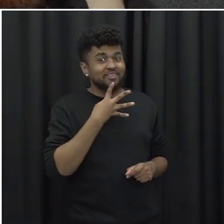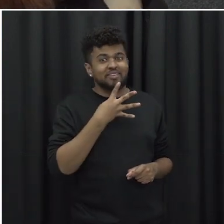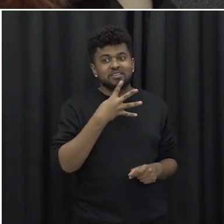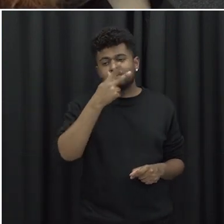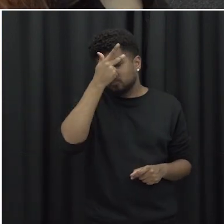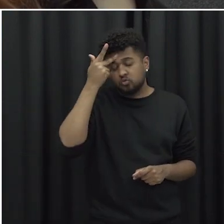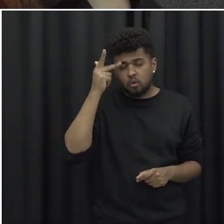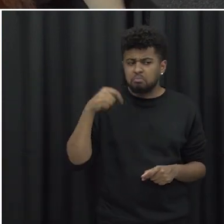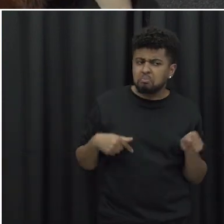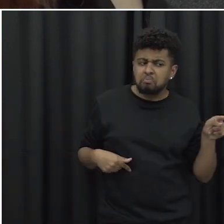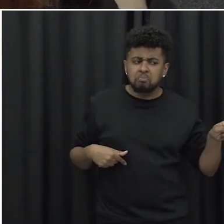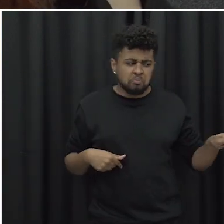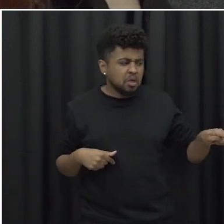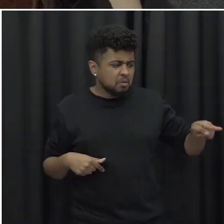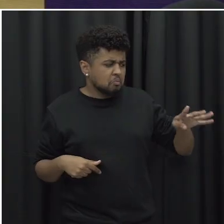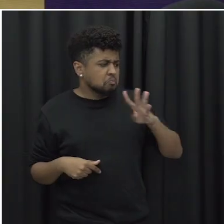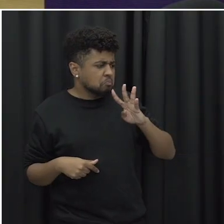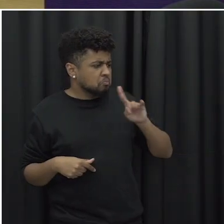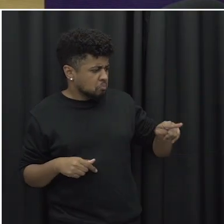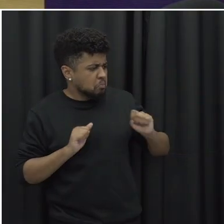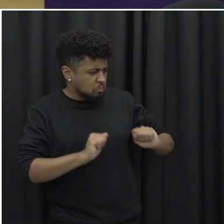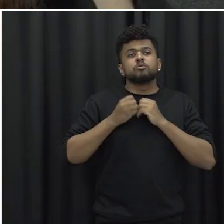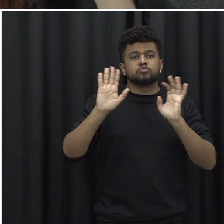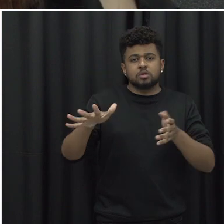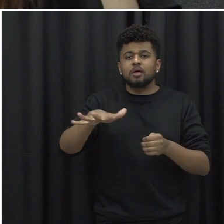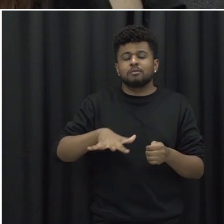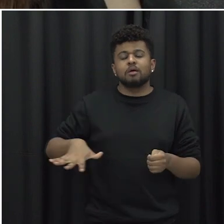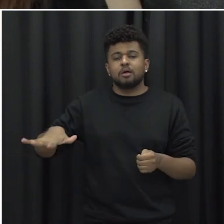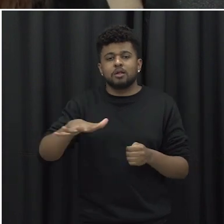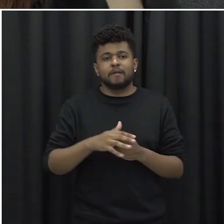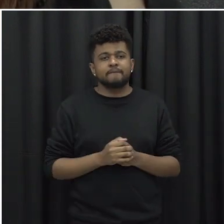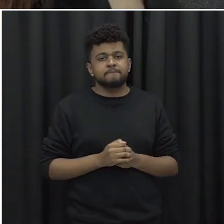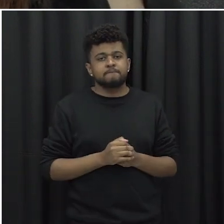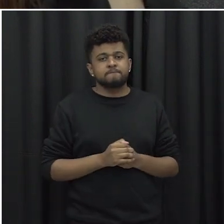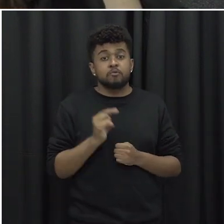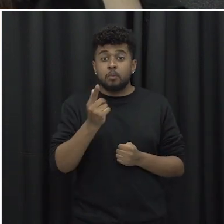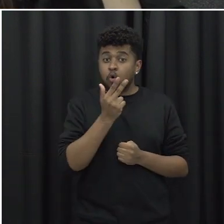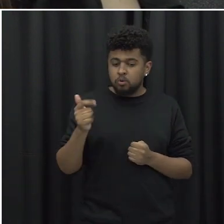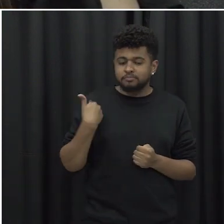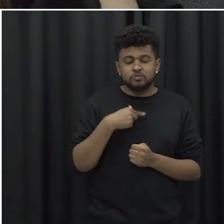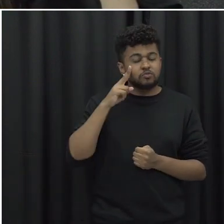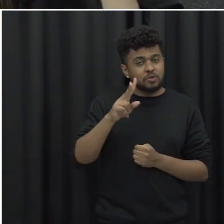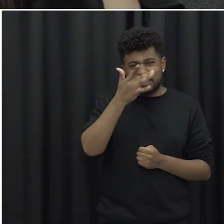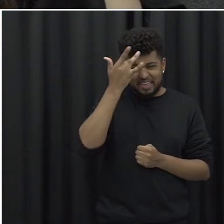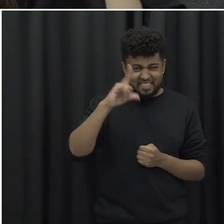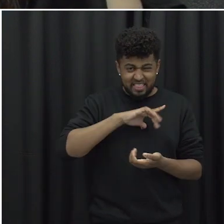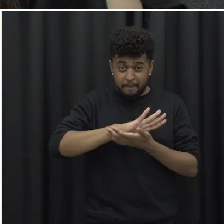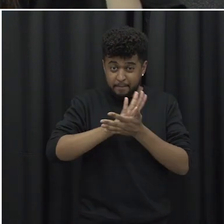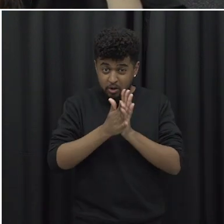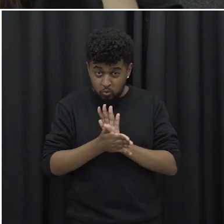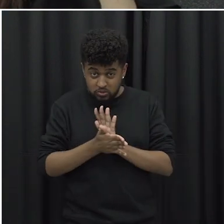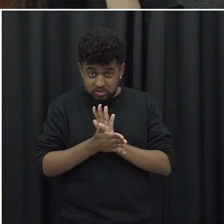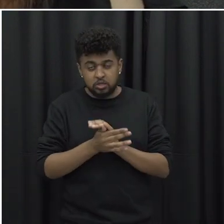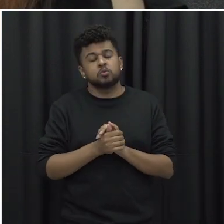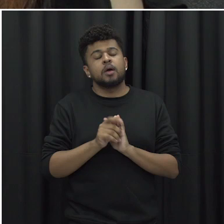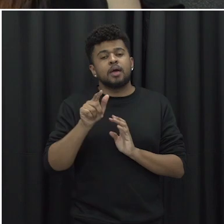sentiu até acolhido nessa área de pesquisa com cannabis. E uma coisa que a gente vê é que quem tem preconceito é quem não tem a doença.